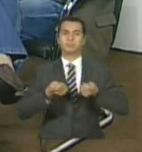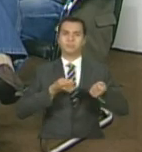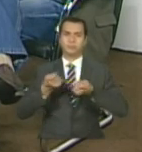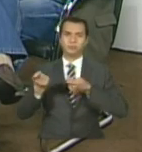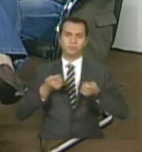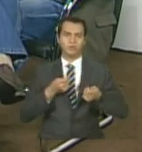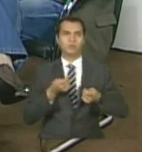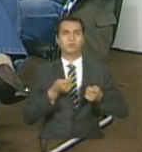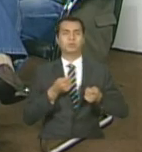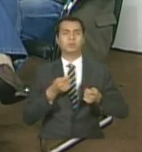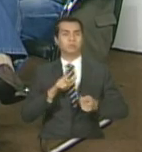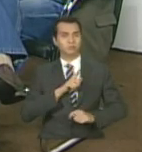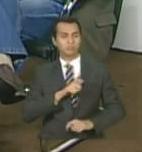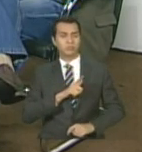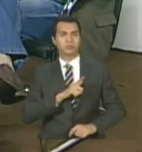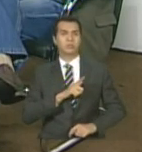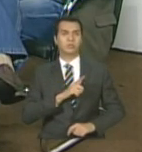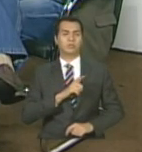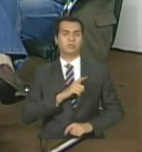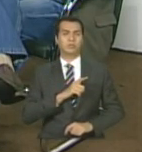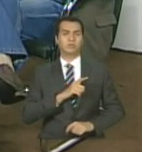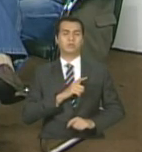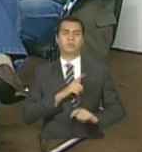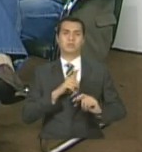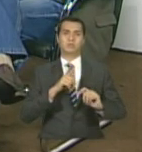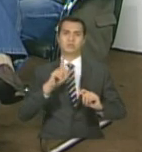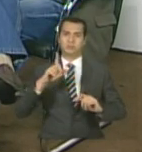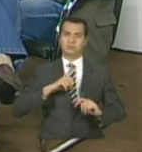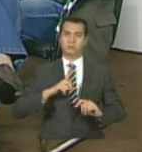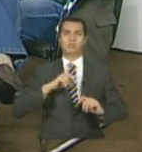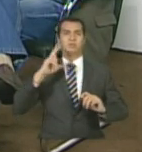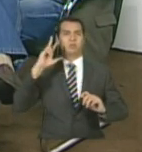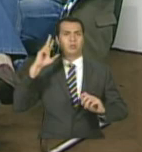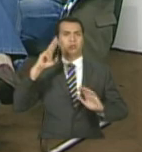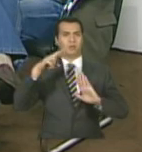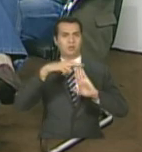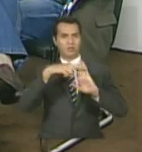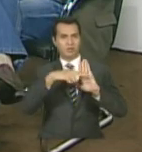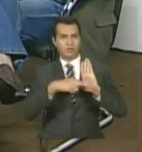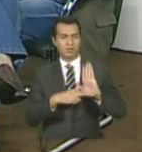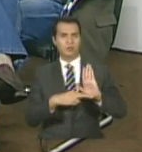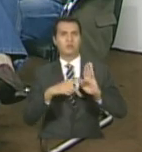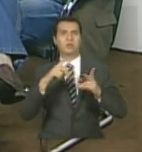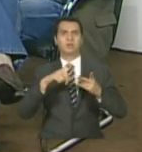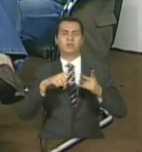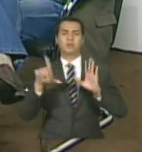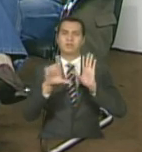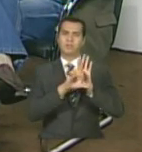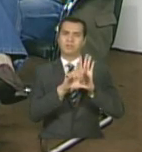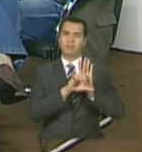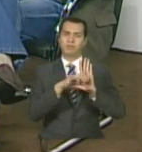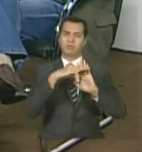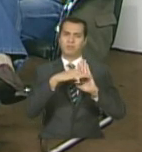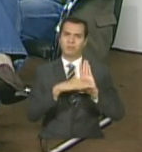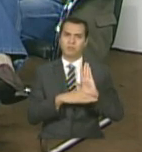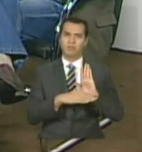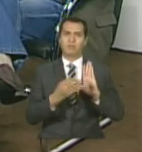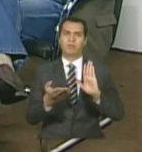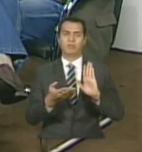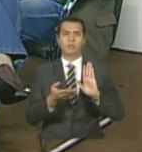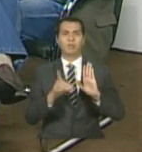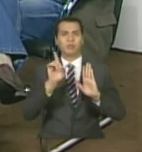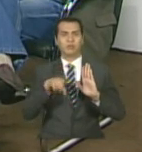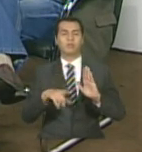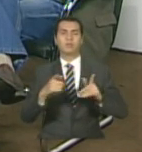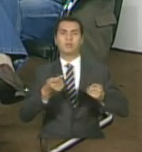com governança, com governança instituída, com marcos legais definidos, que foi